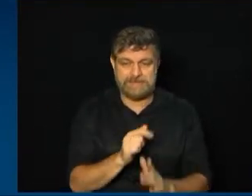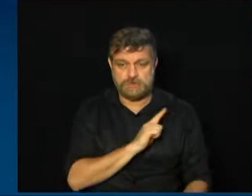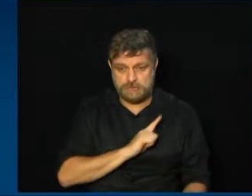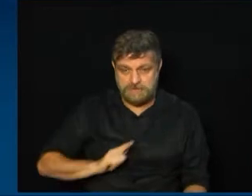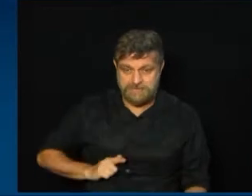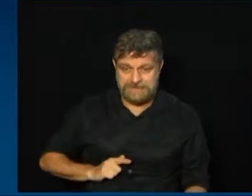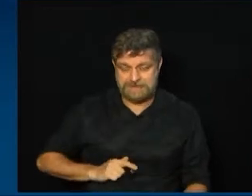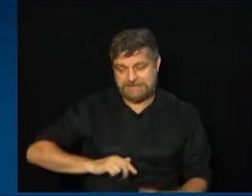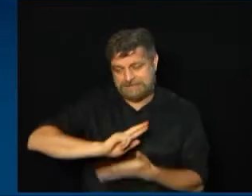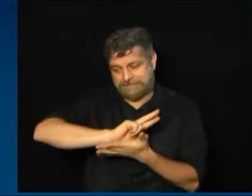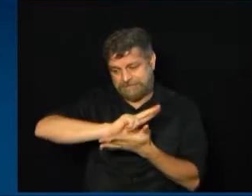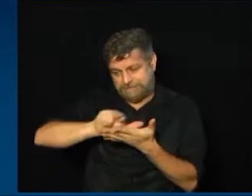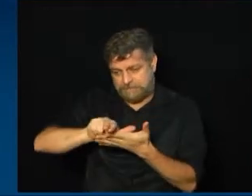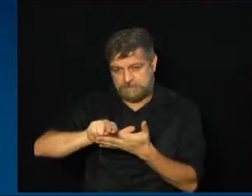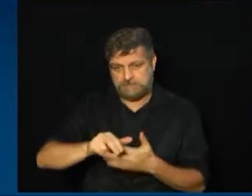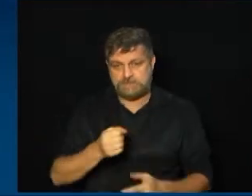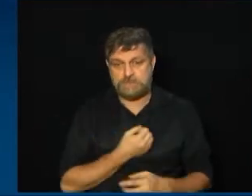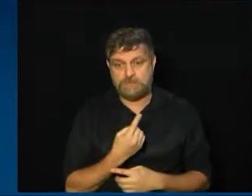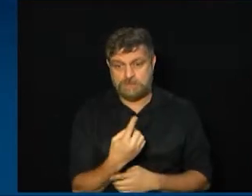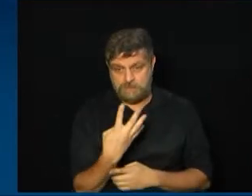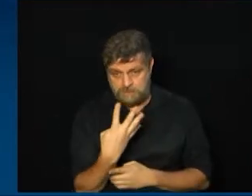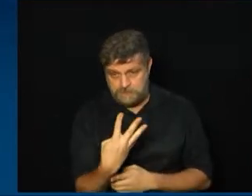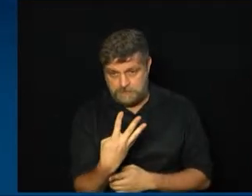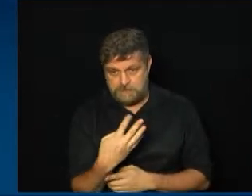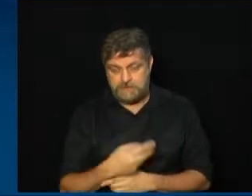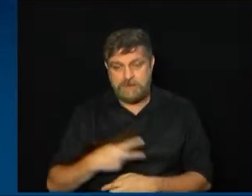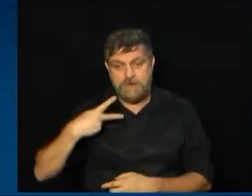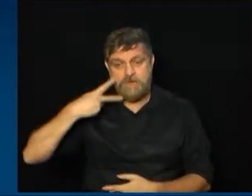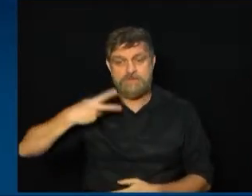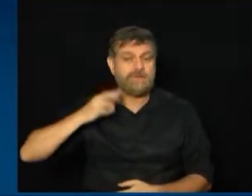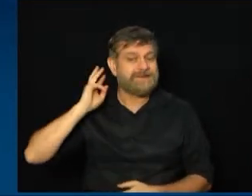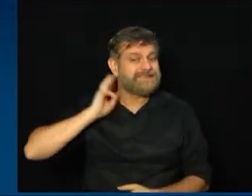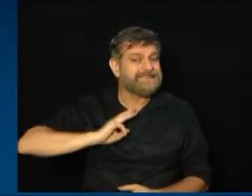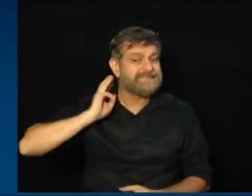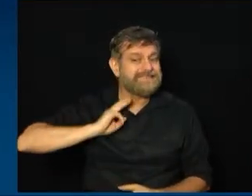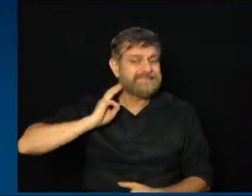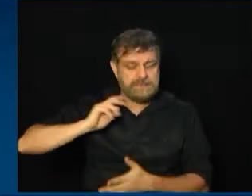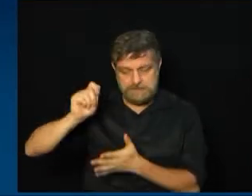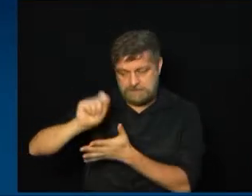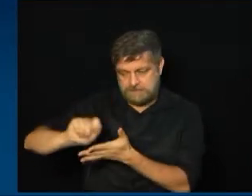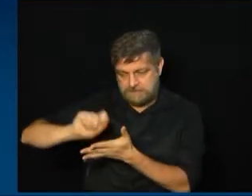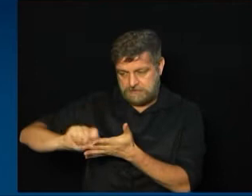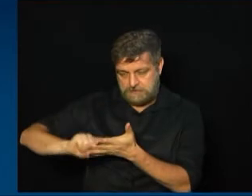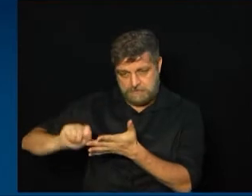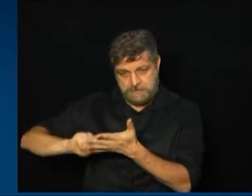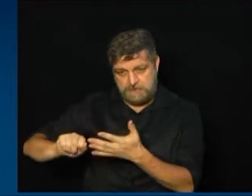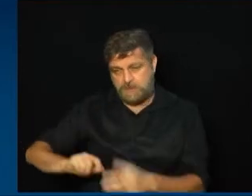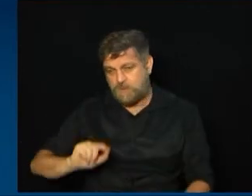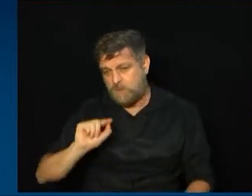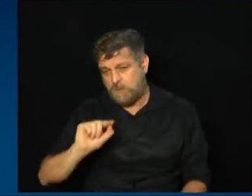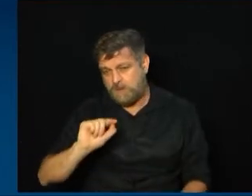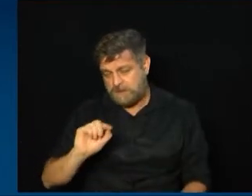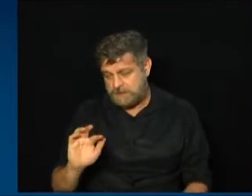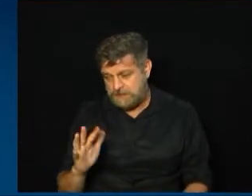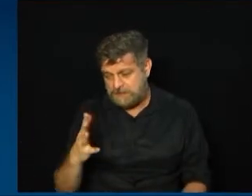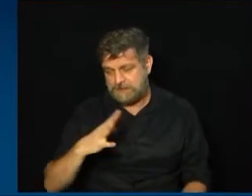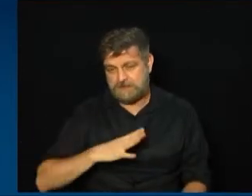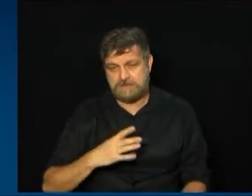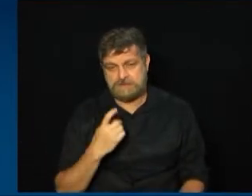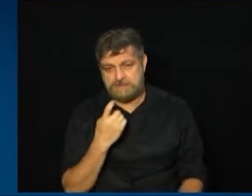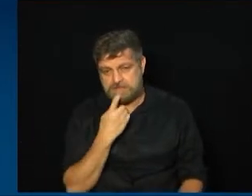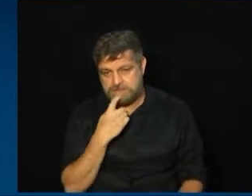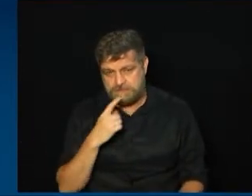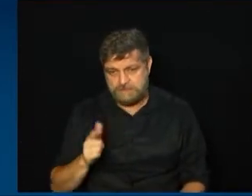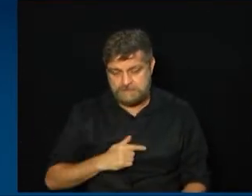outras esferas. O item 14 é o projeto do vereador Cecílio Santos e outros parlamentares, que institui em Campinas